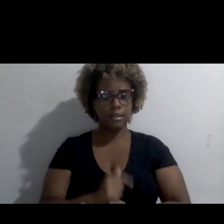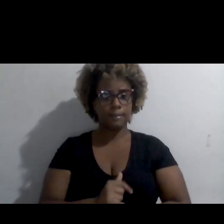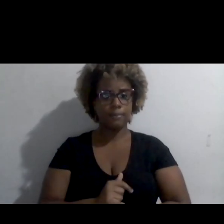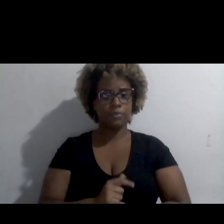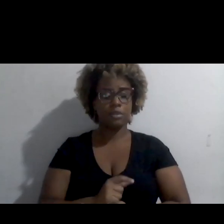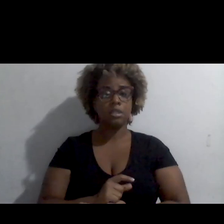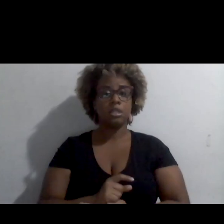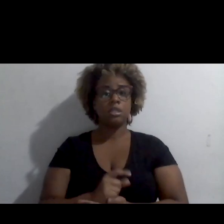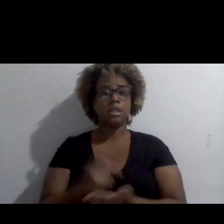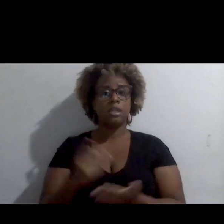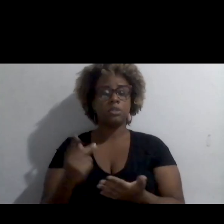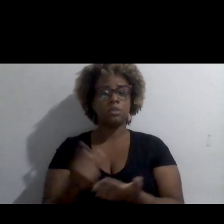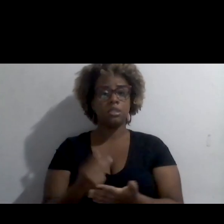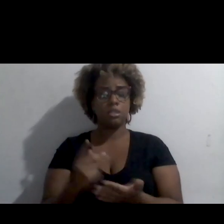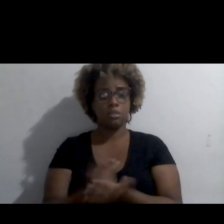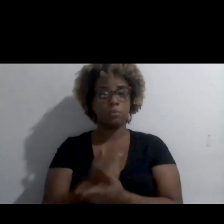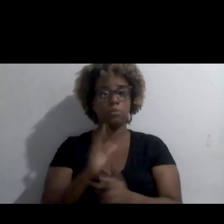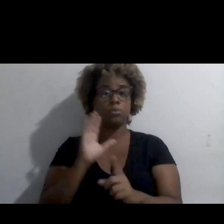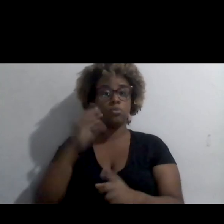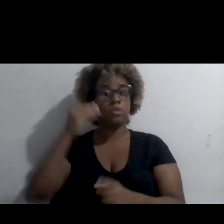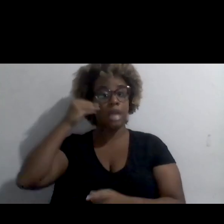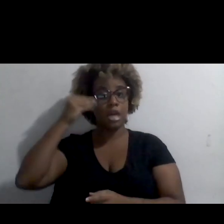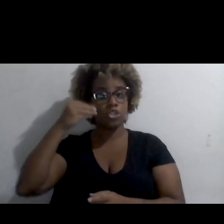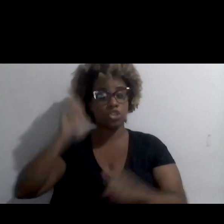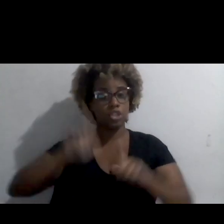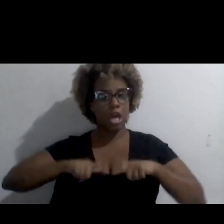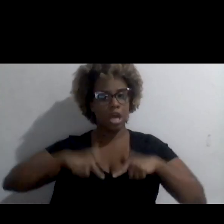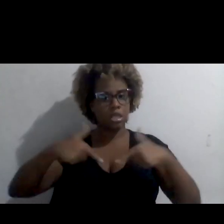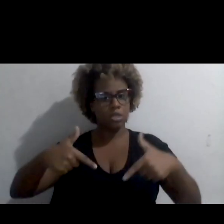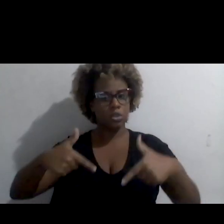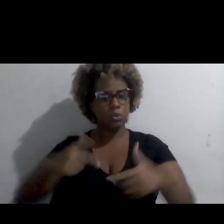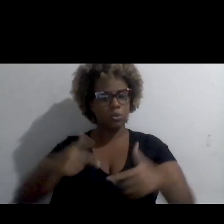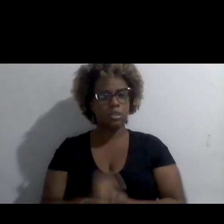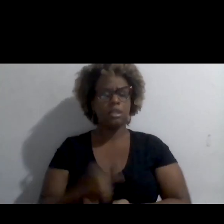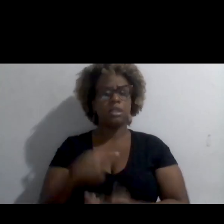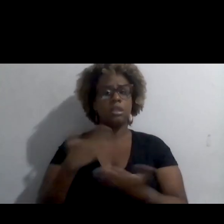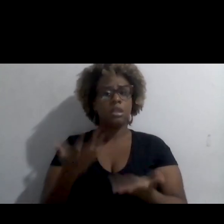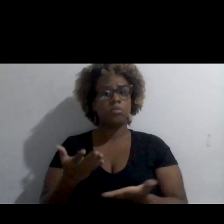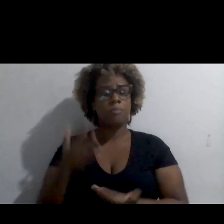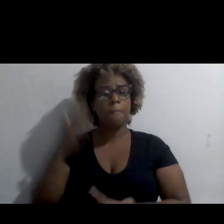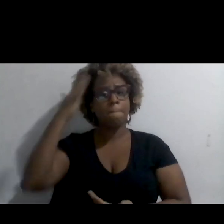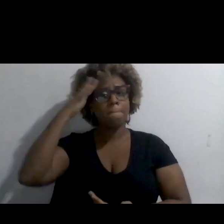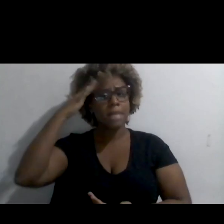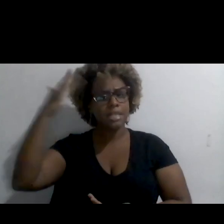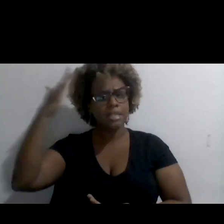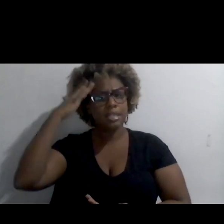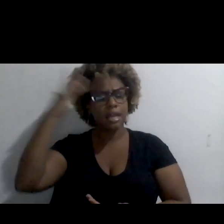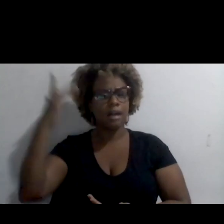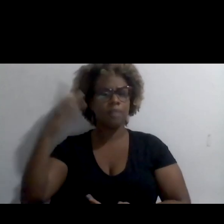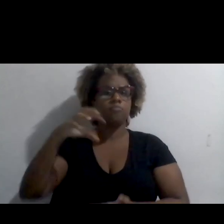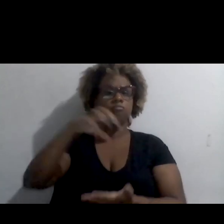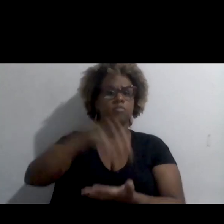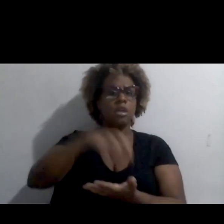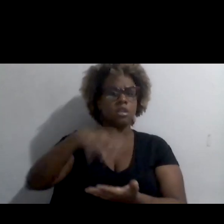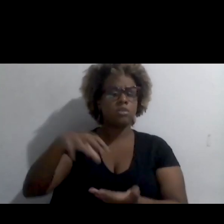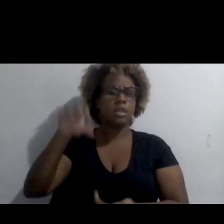a gente, enquanto artista, possa ver. Né? Então, a questão é essa, é pensar não apenas para os espaços da Secult, mas pensar